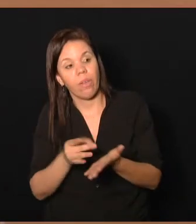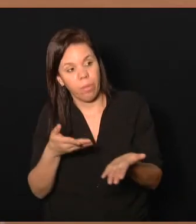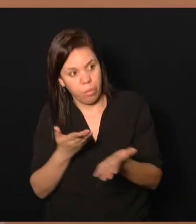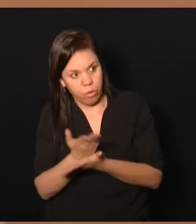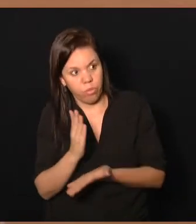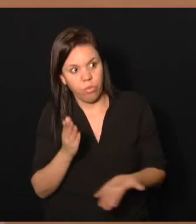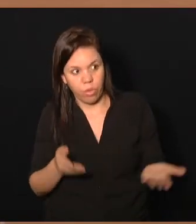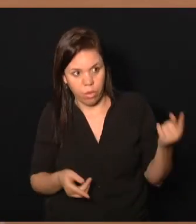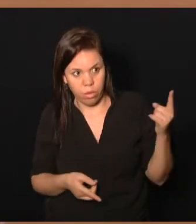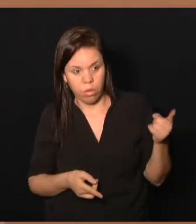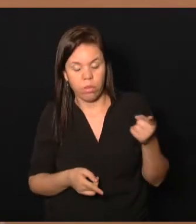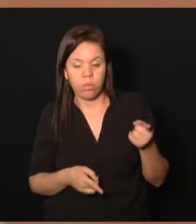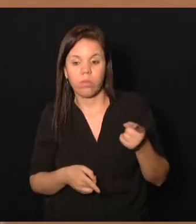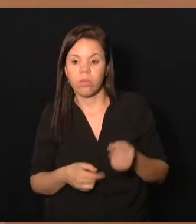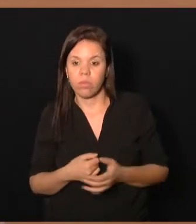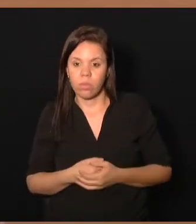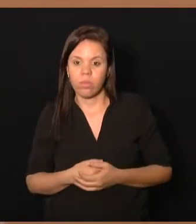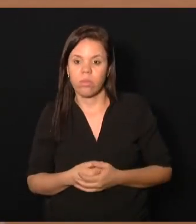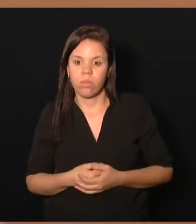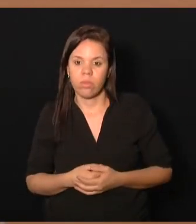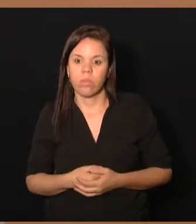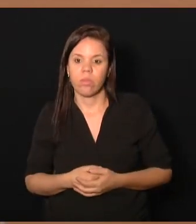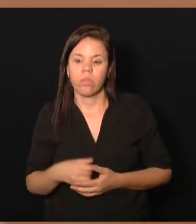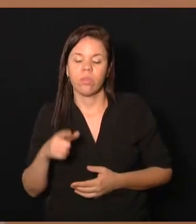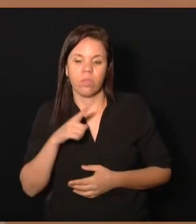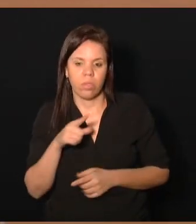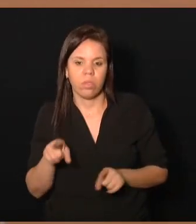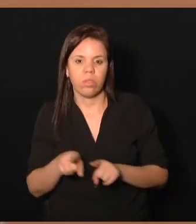aprovado, existe a